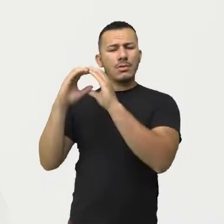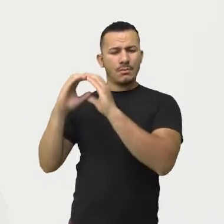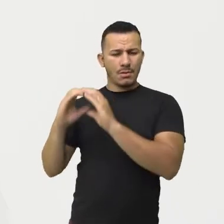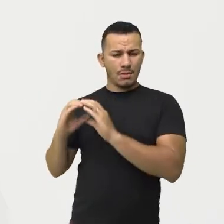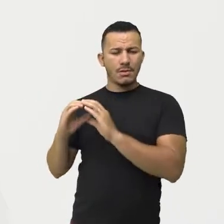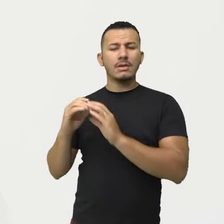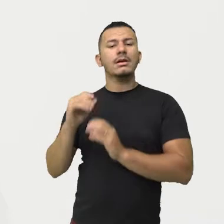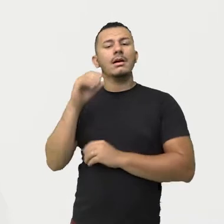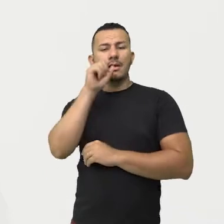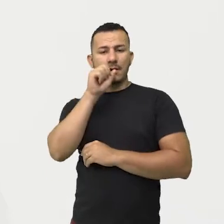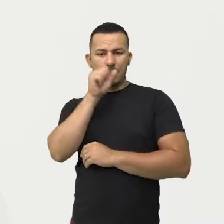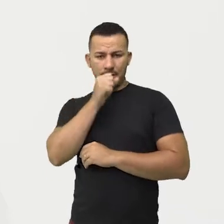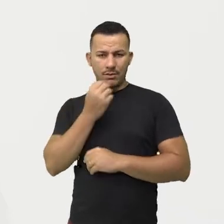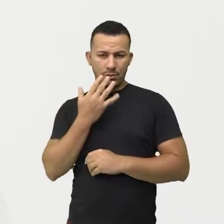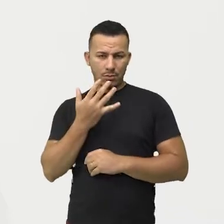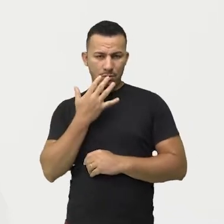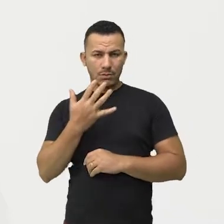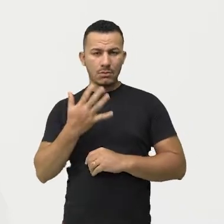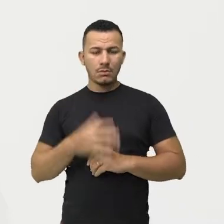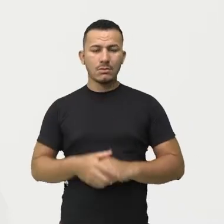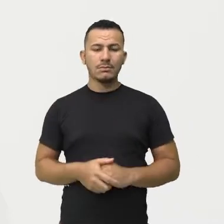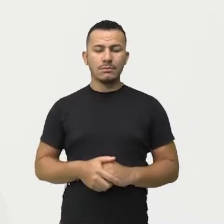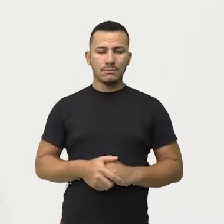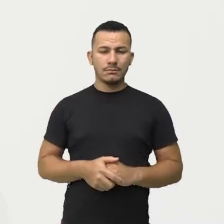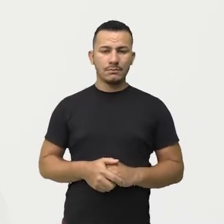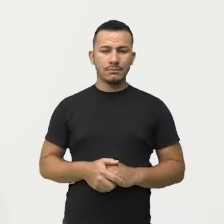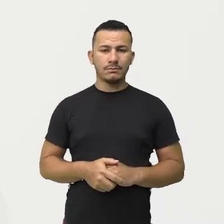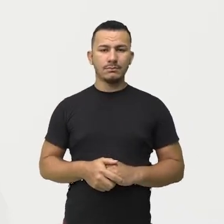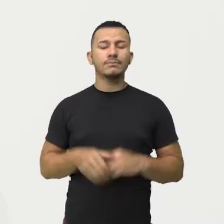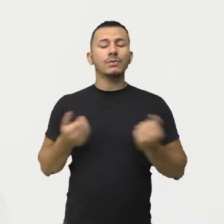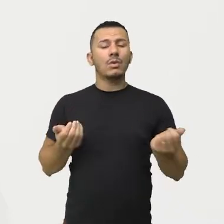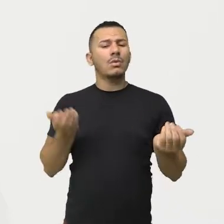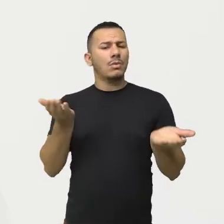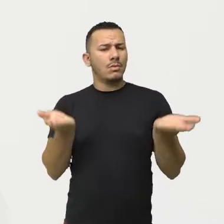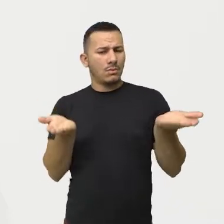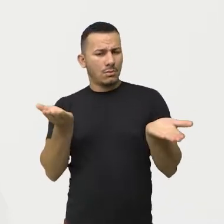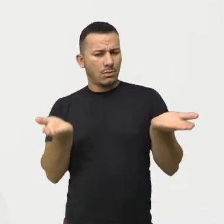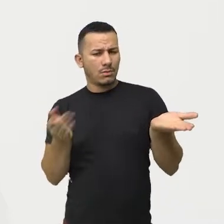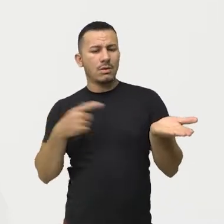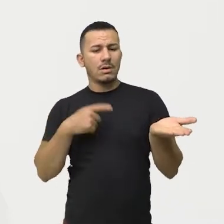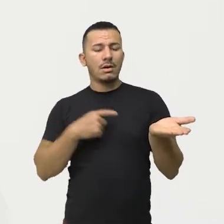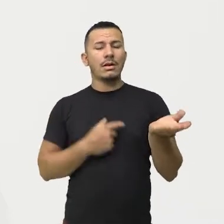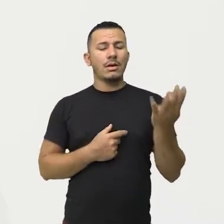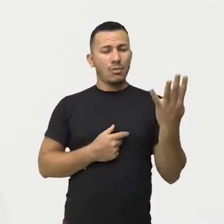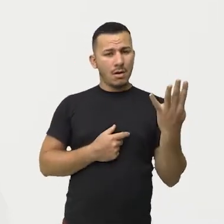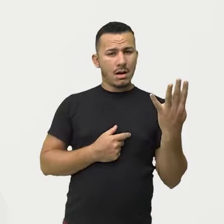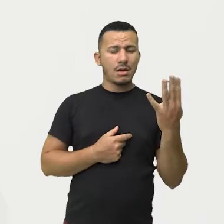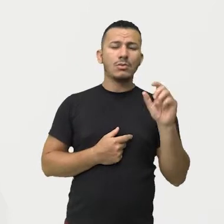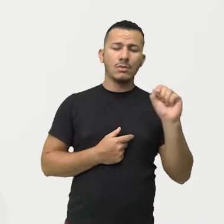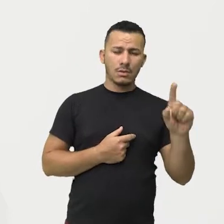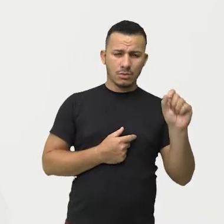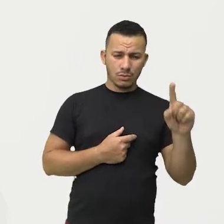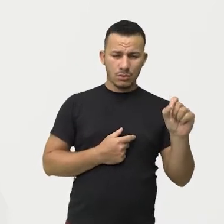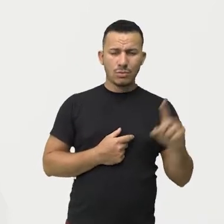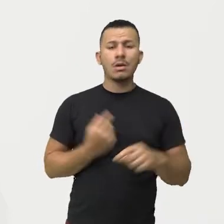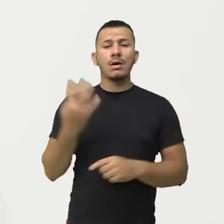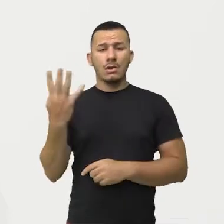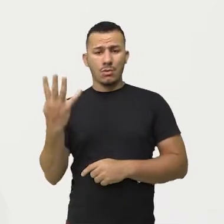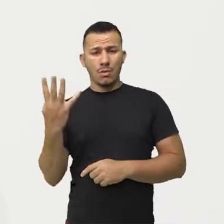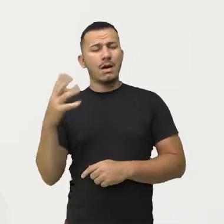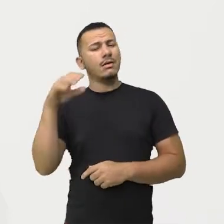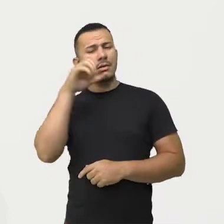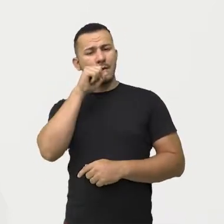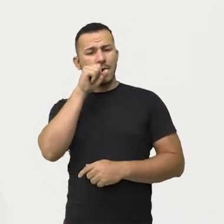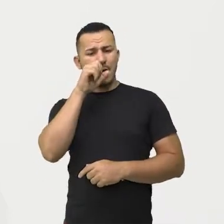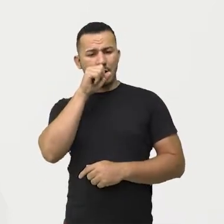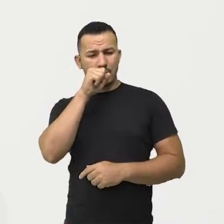laranjas, beleza? Ou, o que nós estamos observando? Eu tenho 4 bolas azuis e 4 bolas laranjas